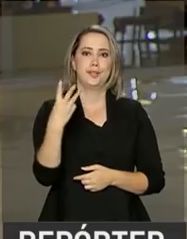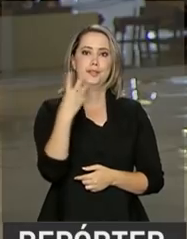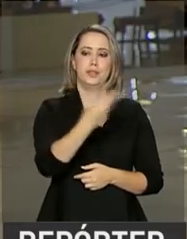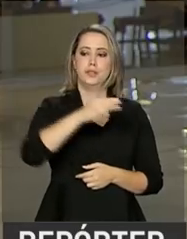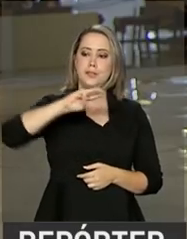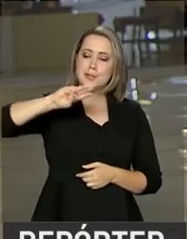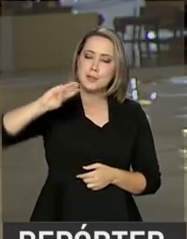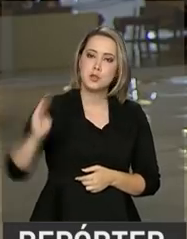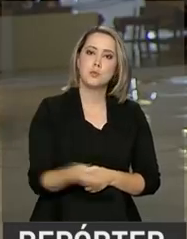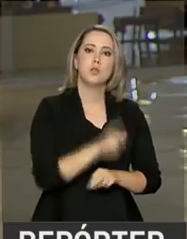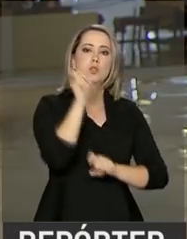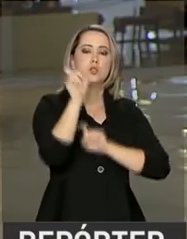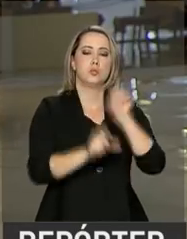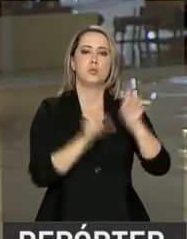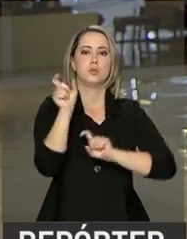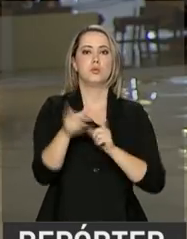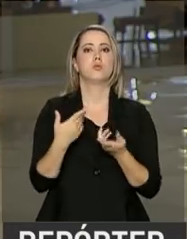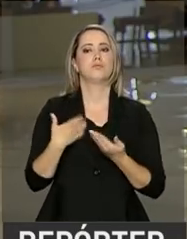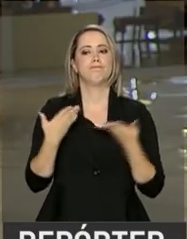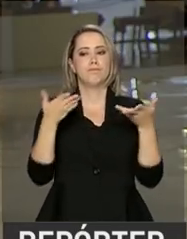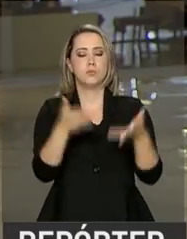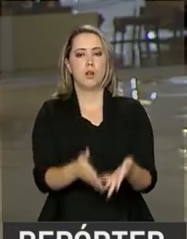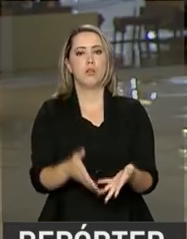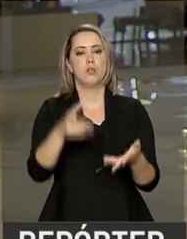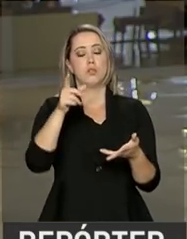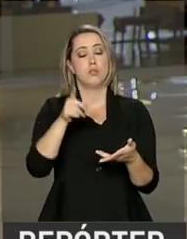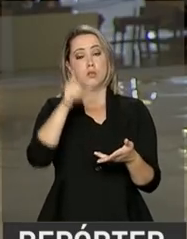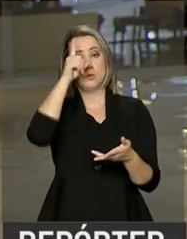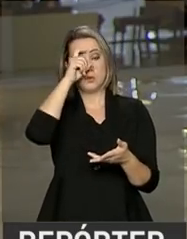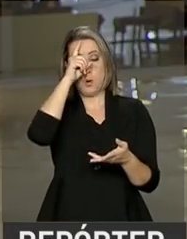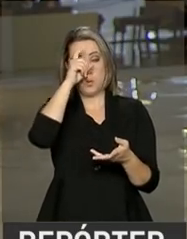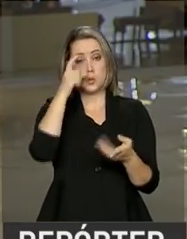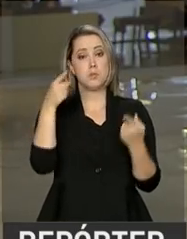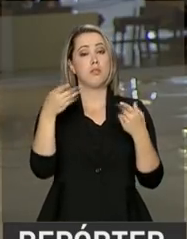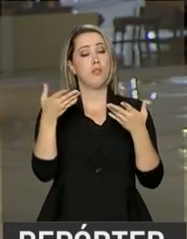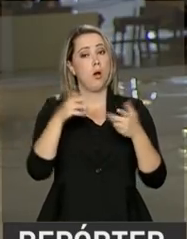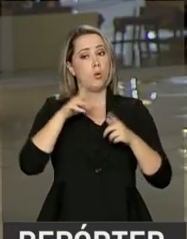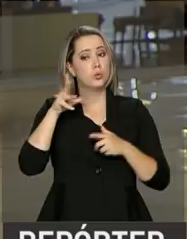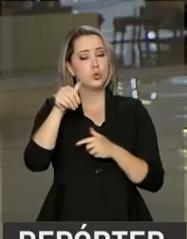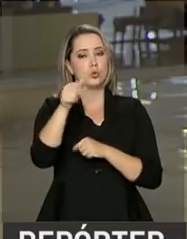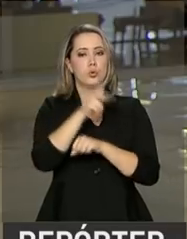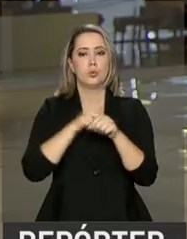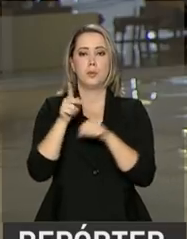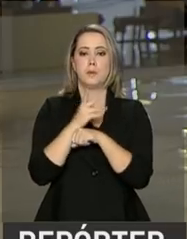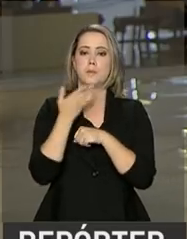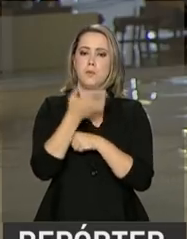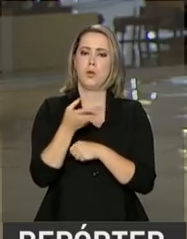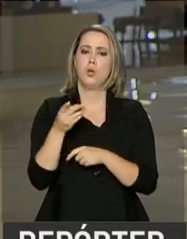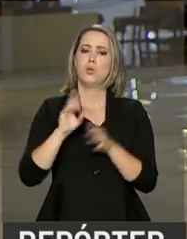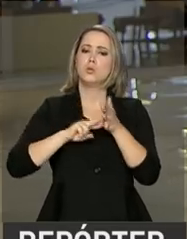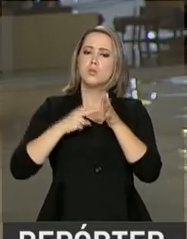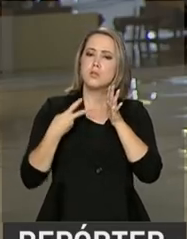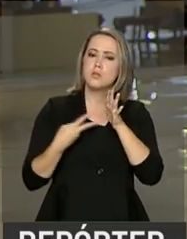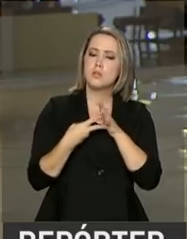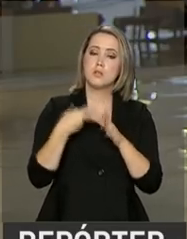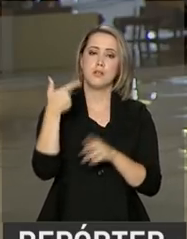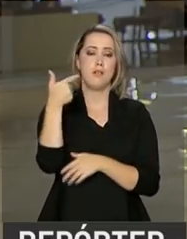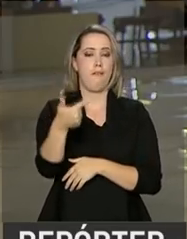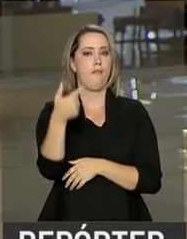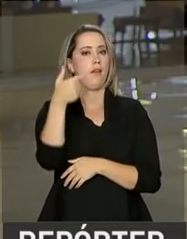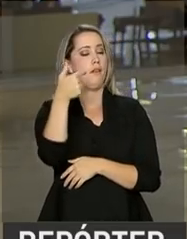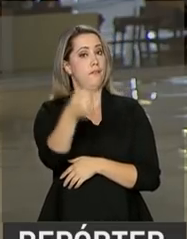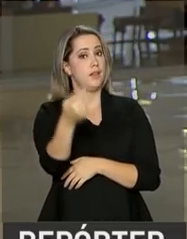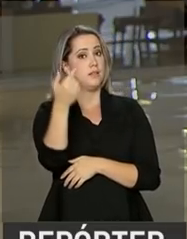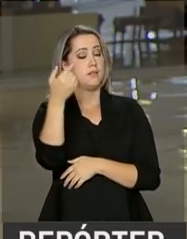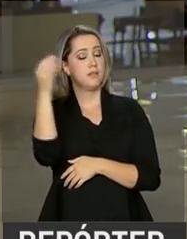e meio de brasileiros compareceram aos postos de saúde de todo o país o número representa 27 e